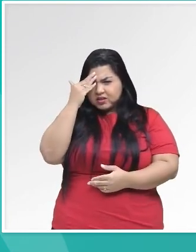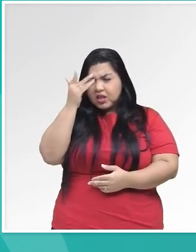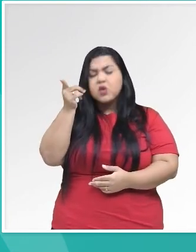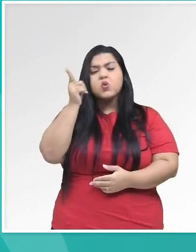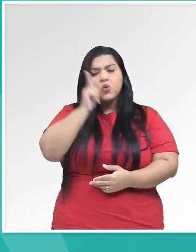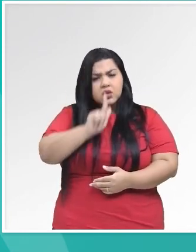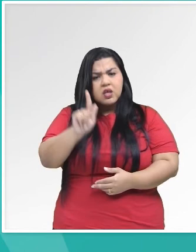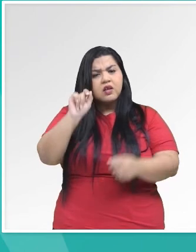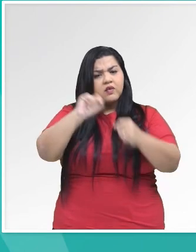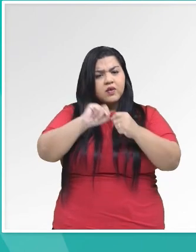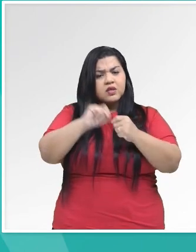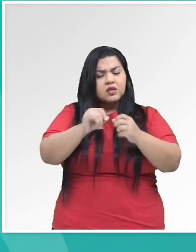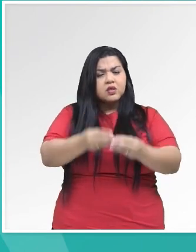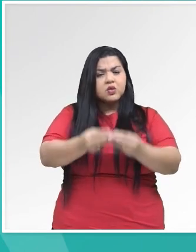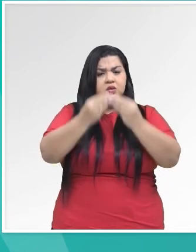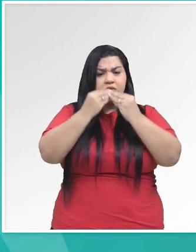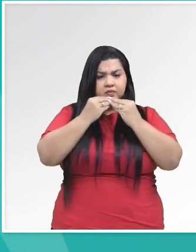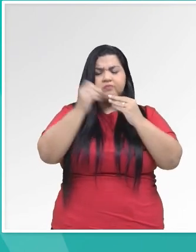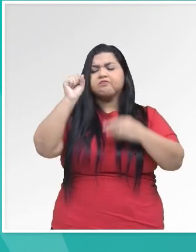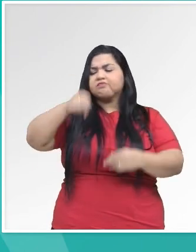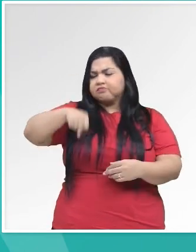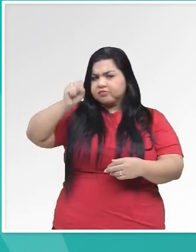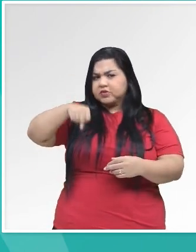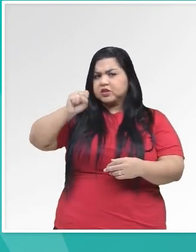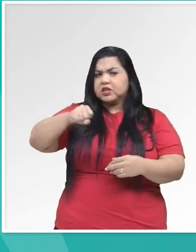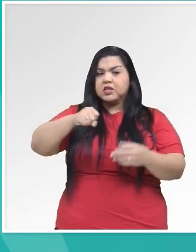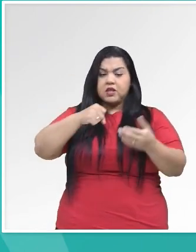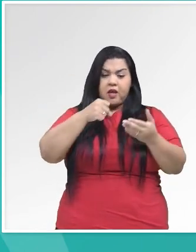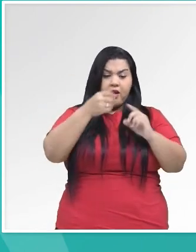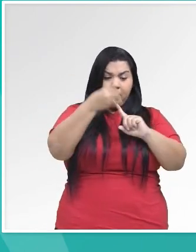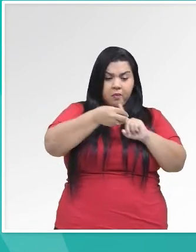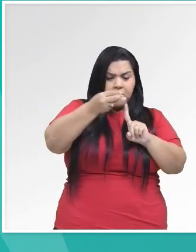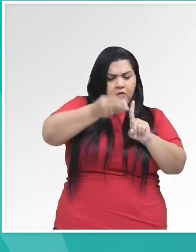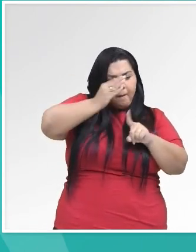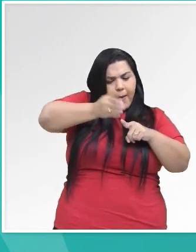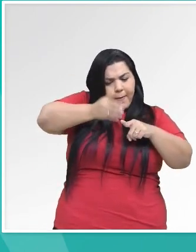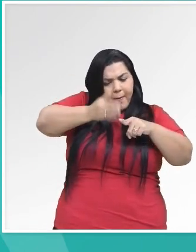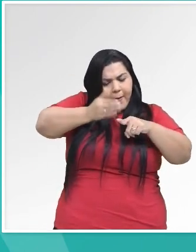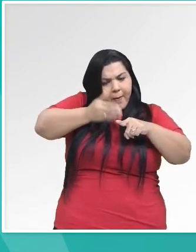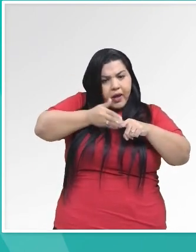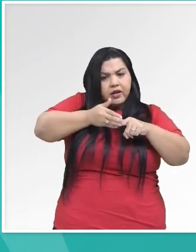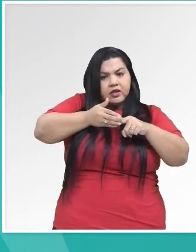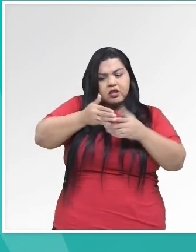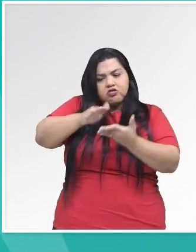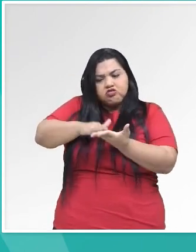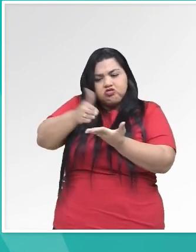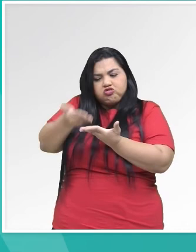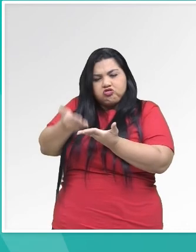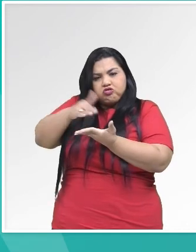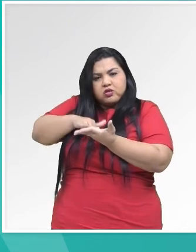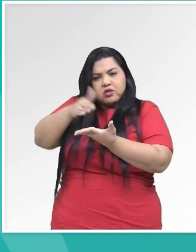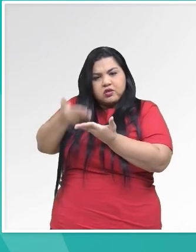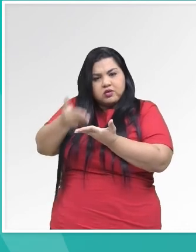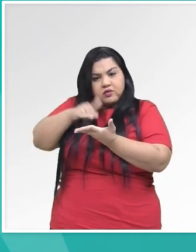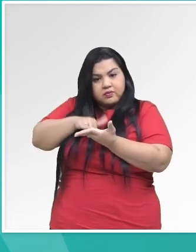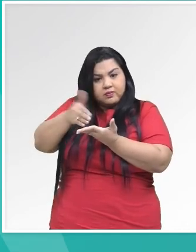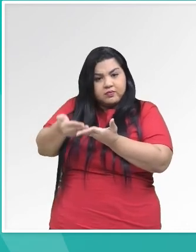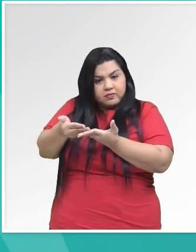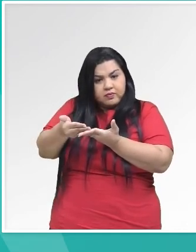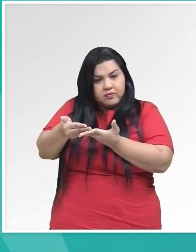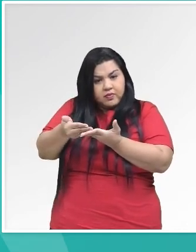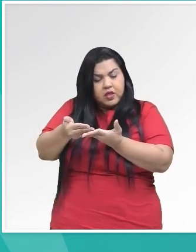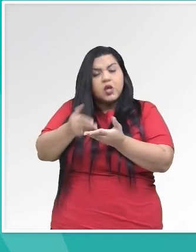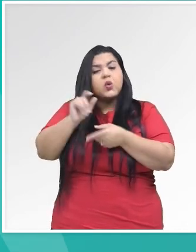fazer esse sanduíche? Sim. Corte as bananas em fatias e passe elas na frigideira com um pouco de margarina.